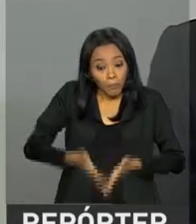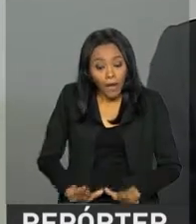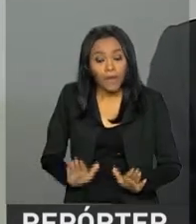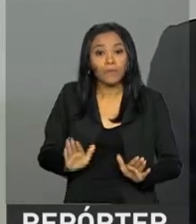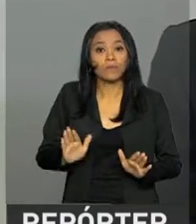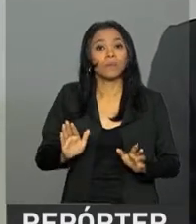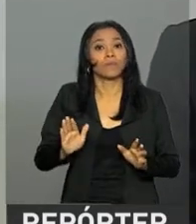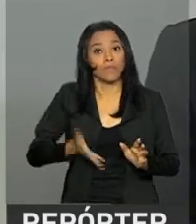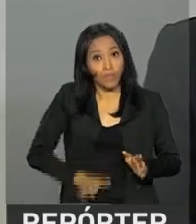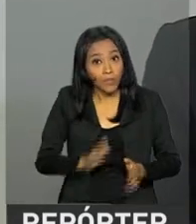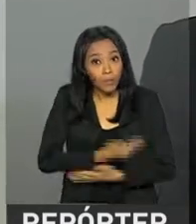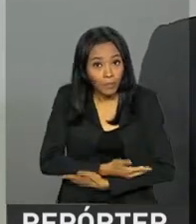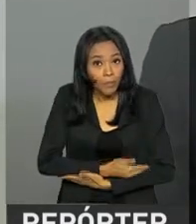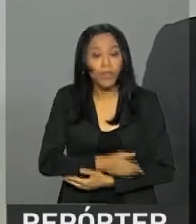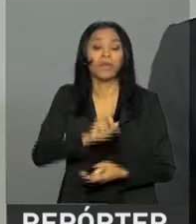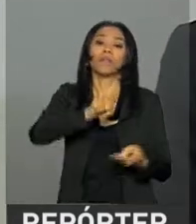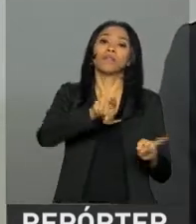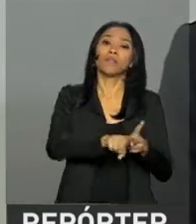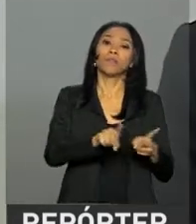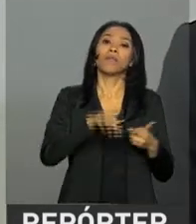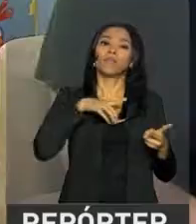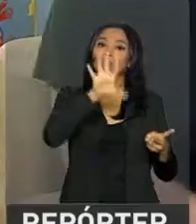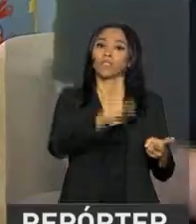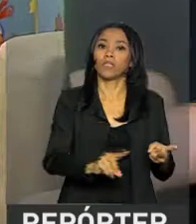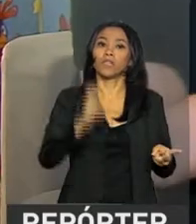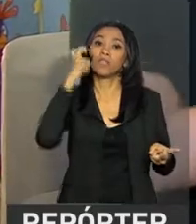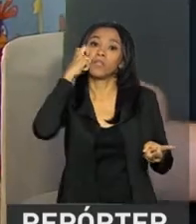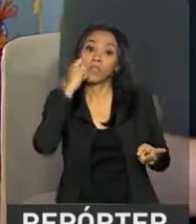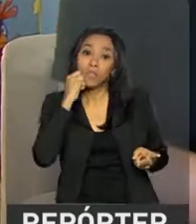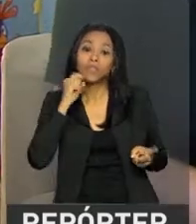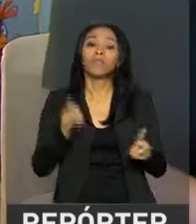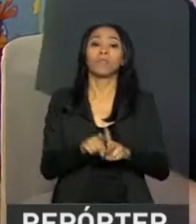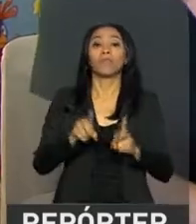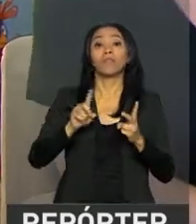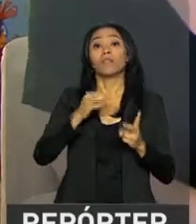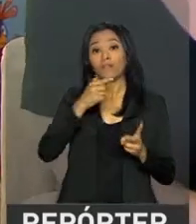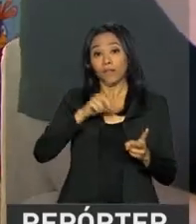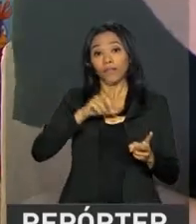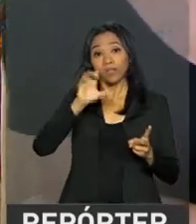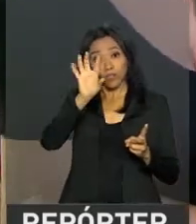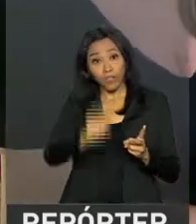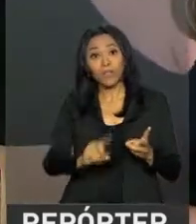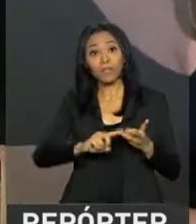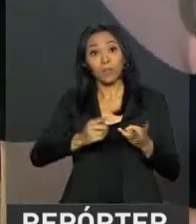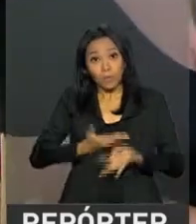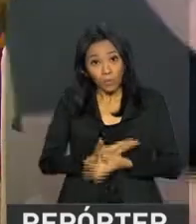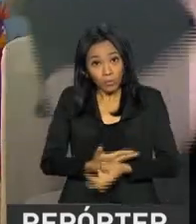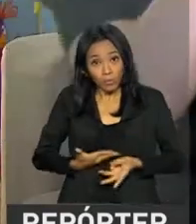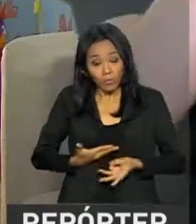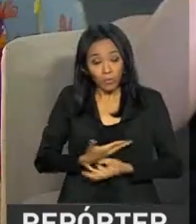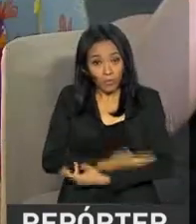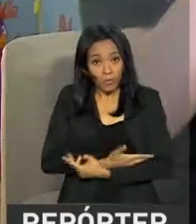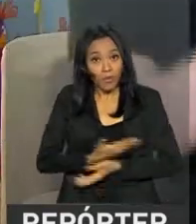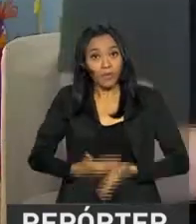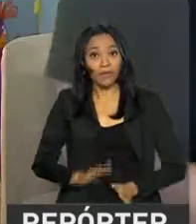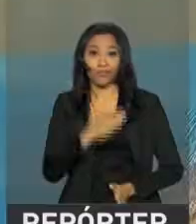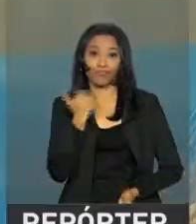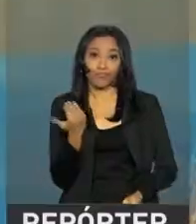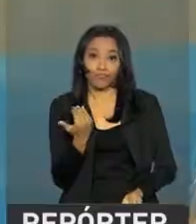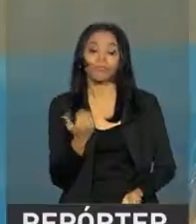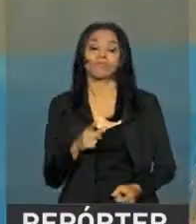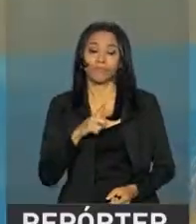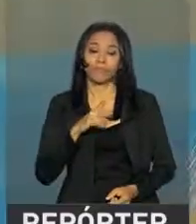adoção e para o natimorto é o caso da maria e lineu da mãe do elias de 1 ano e 10 meses